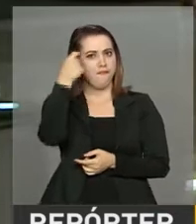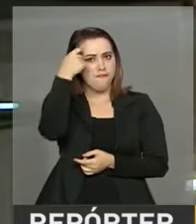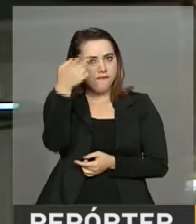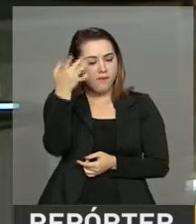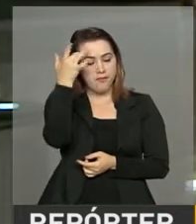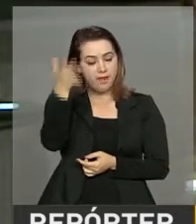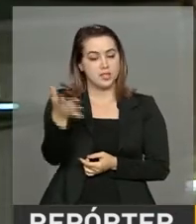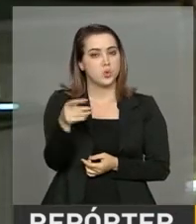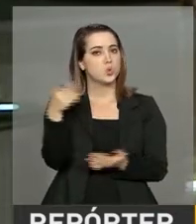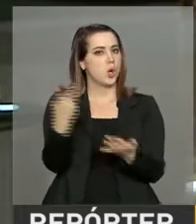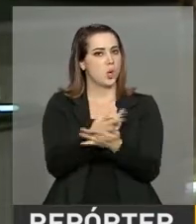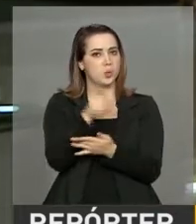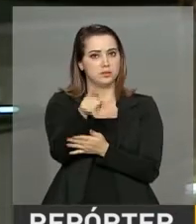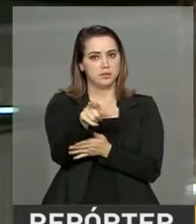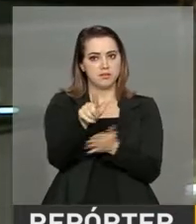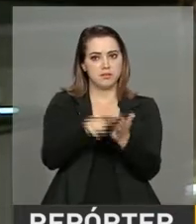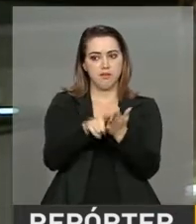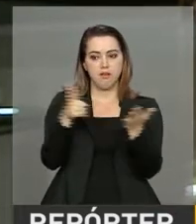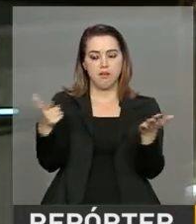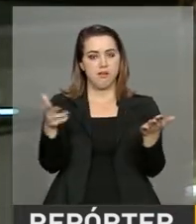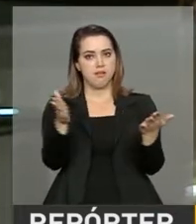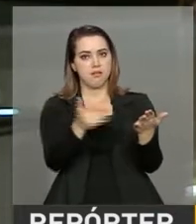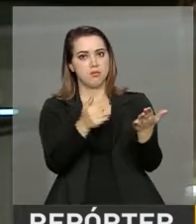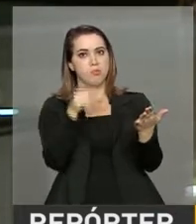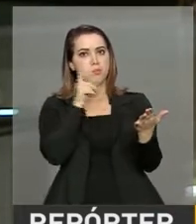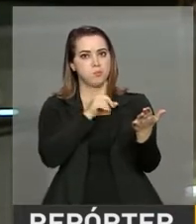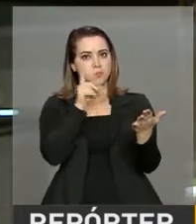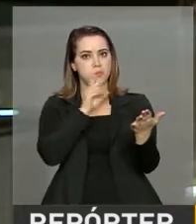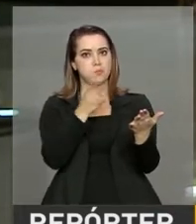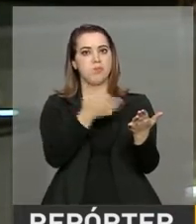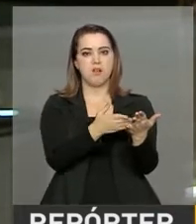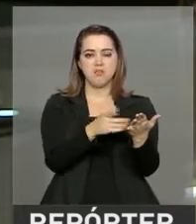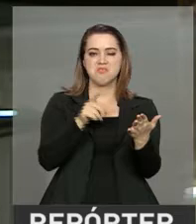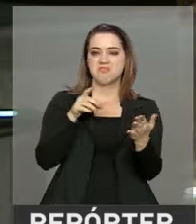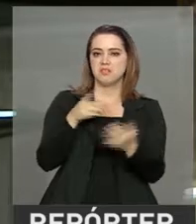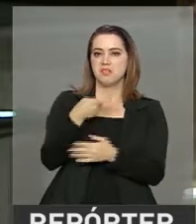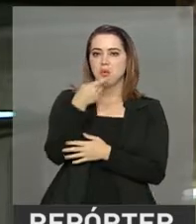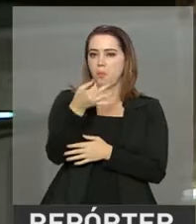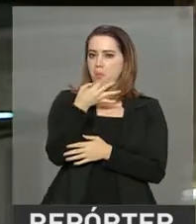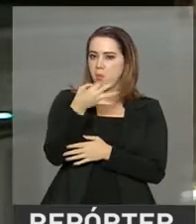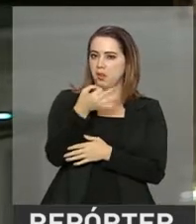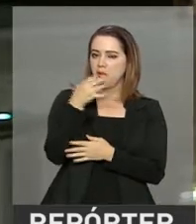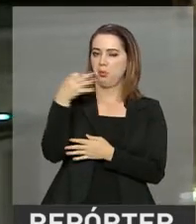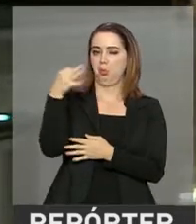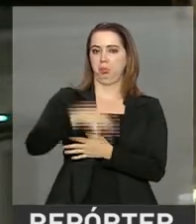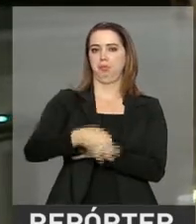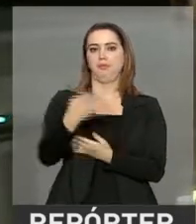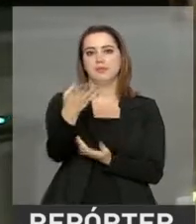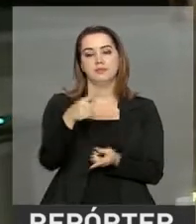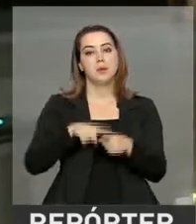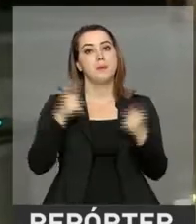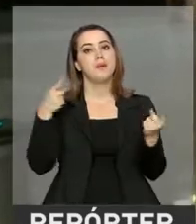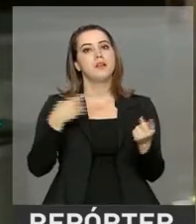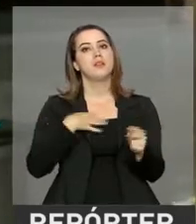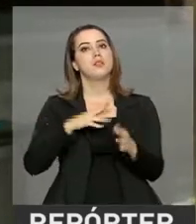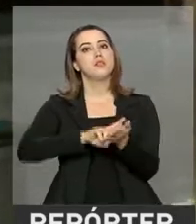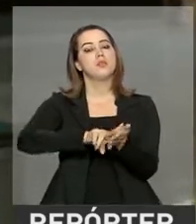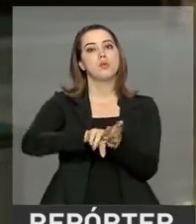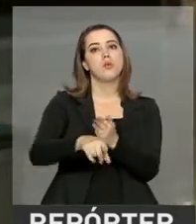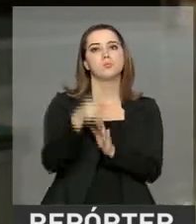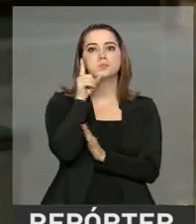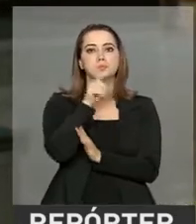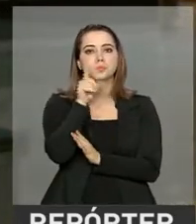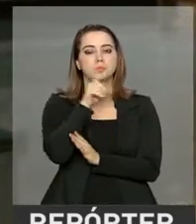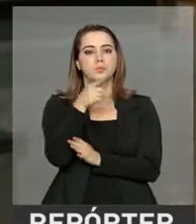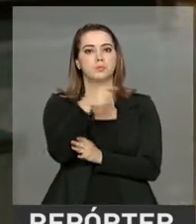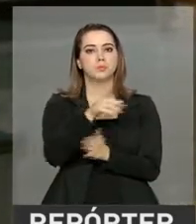Até porque a imprensa norte-americana é muito crítica em seu noticiário. Mas alguns veículos de comunicação dos Estados Unidos, como por